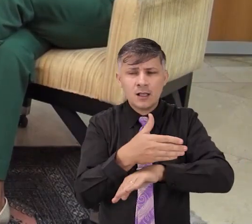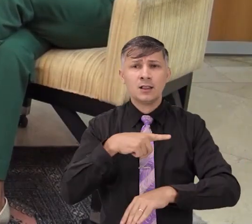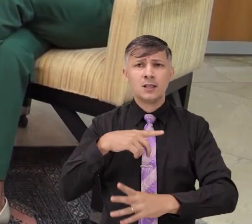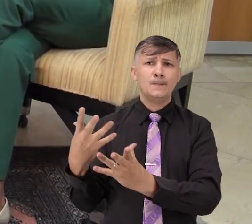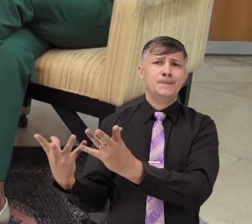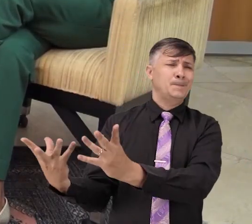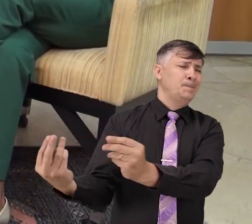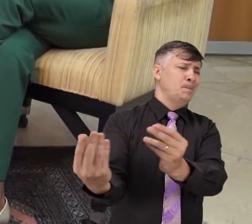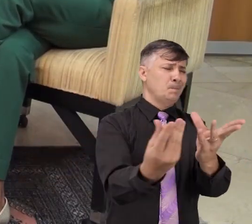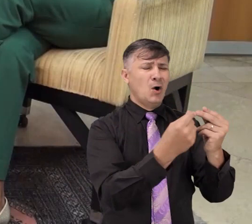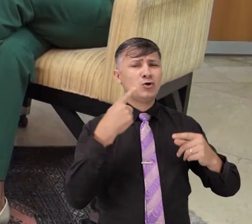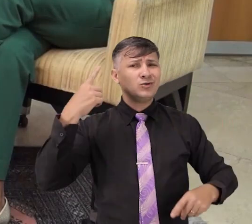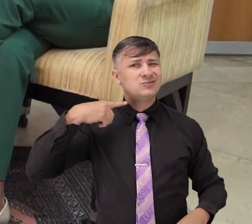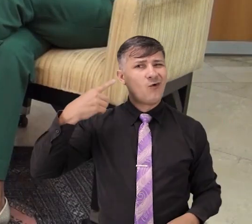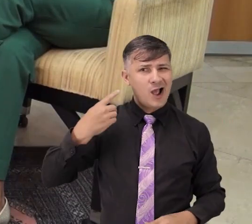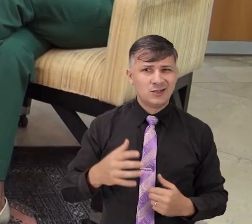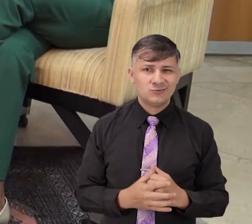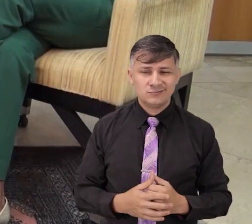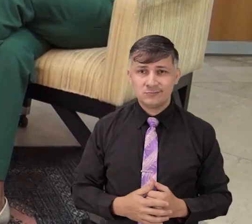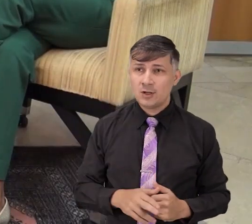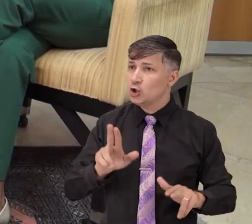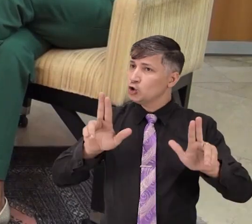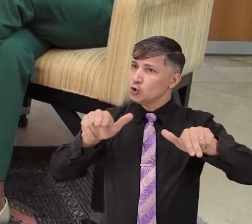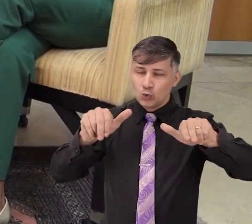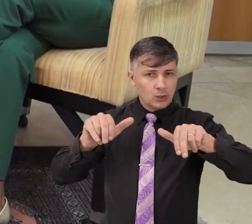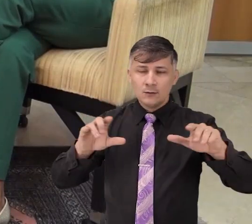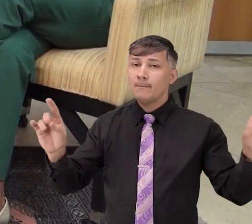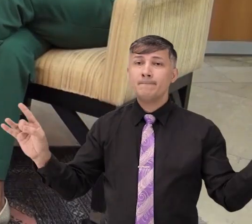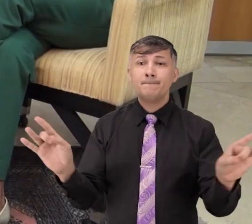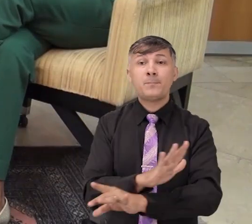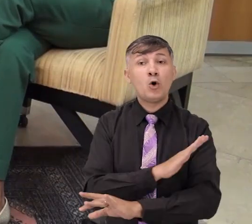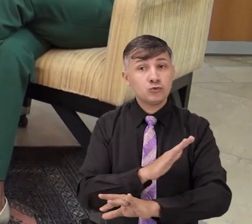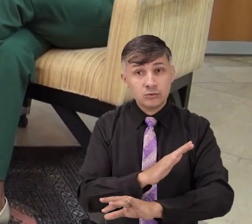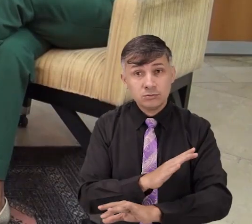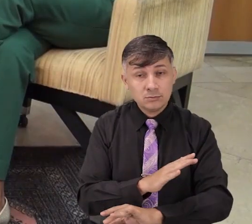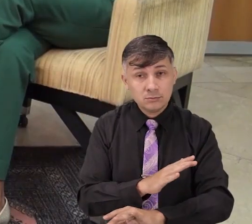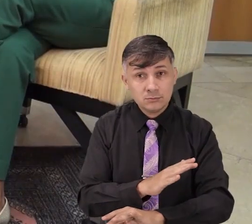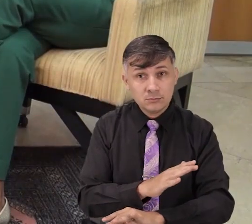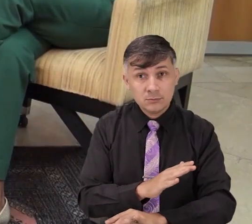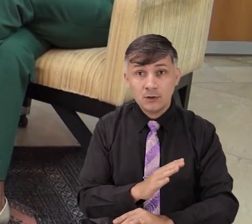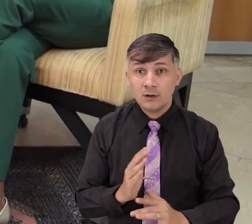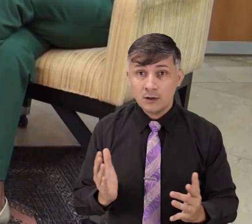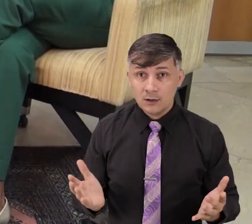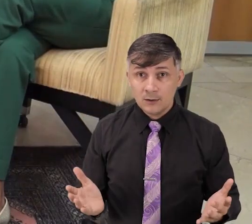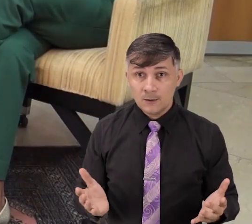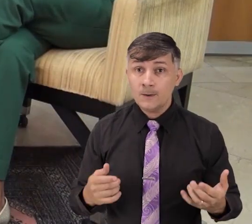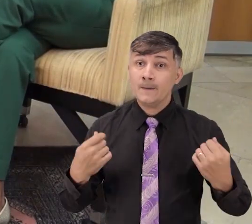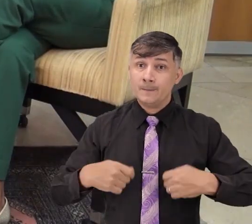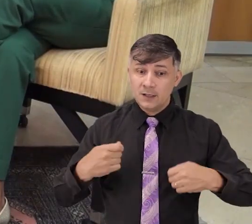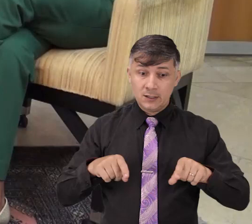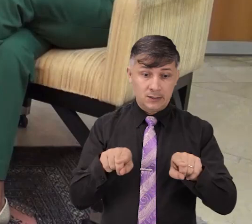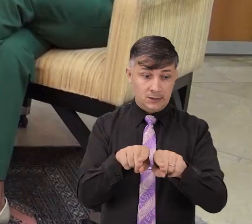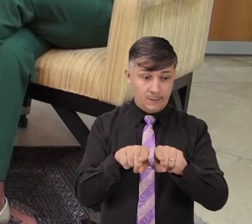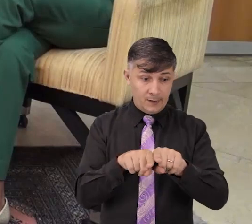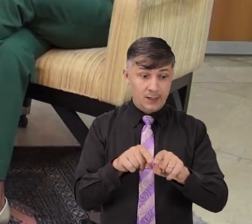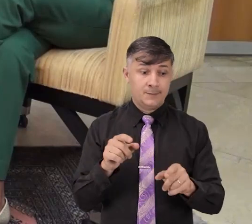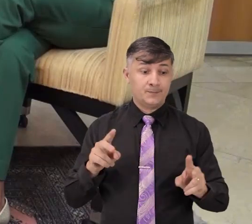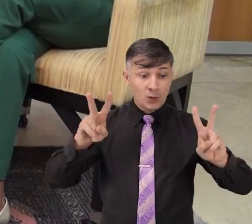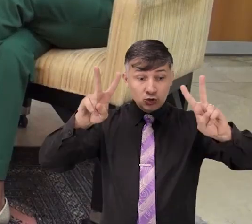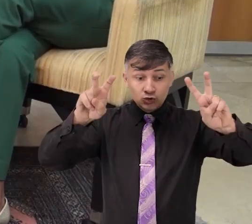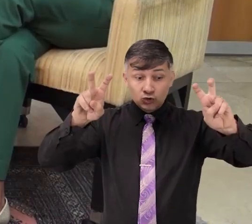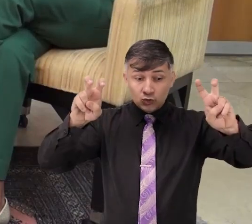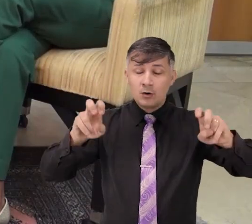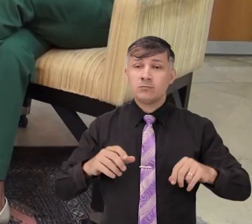suficiente. Uhum. Então, eu acho que você tem que tanto tratar da situação imediata, que é